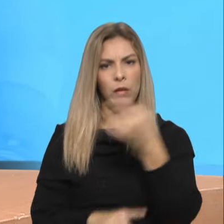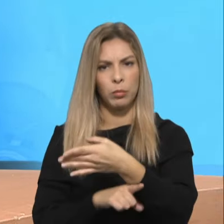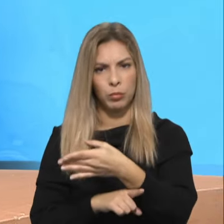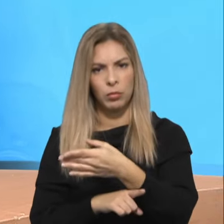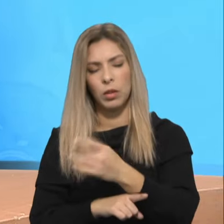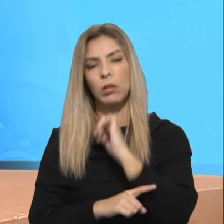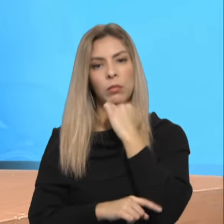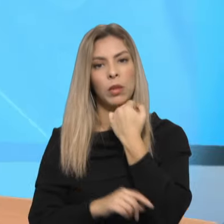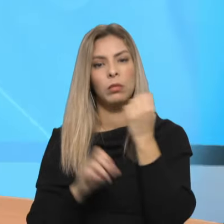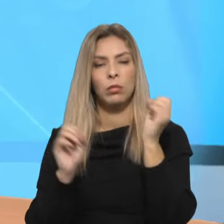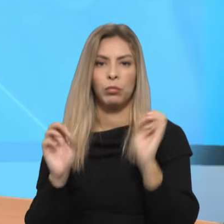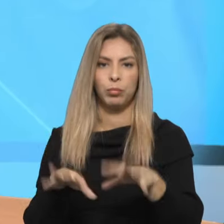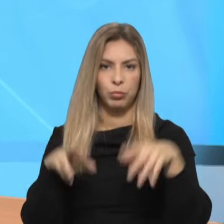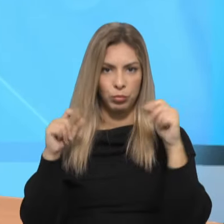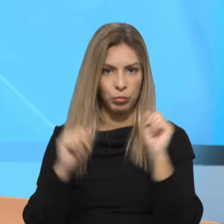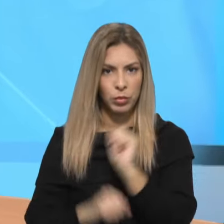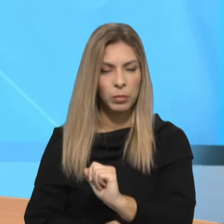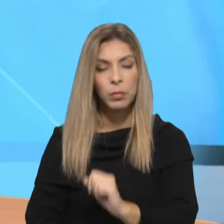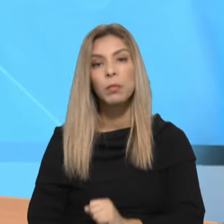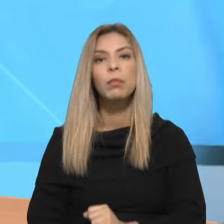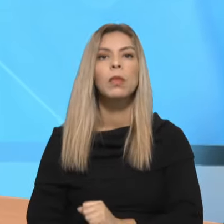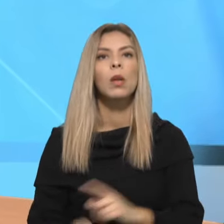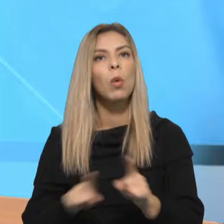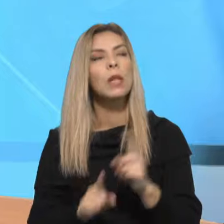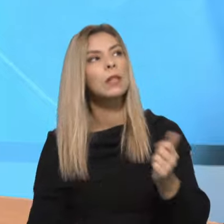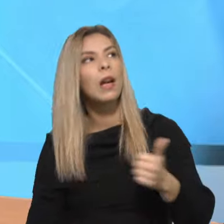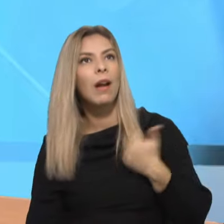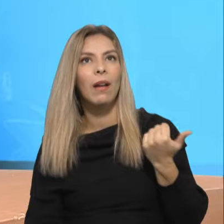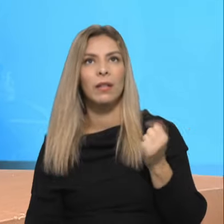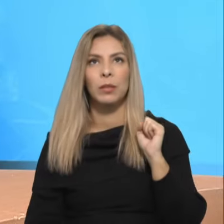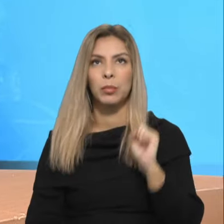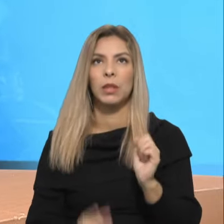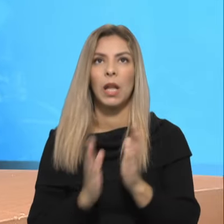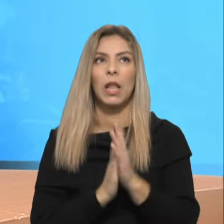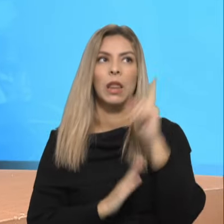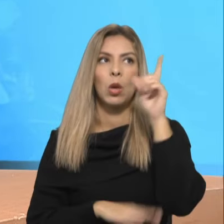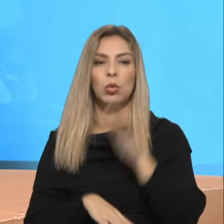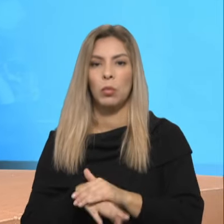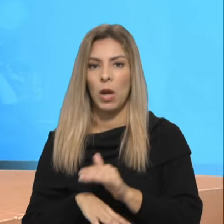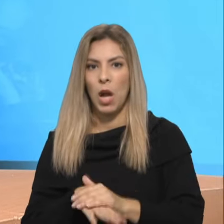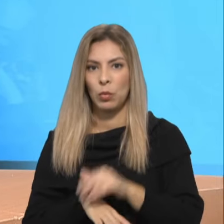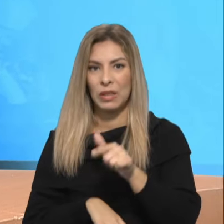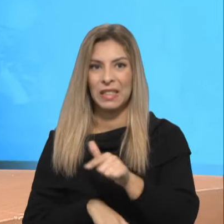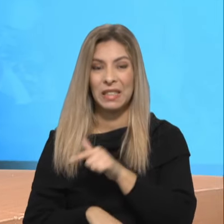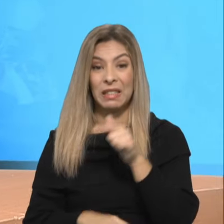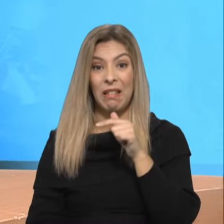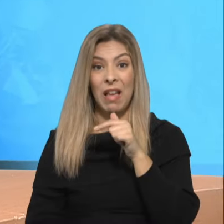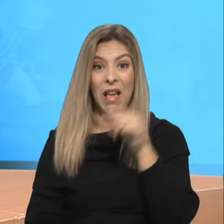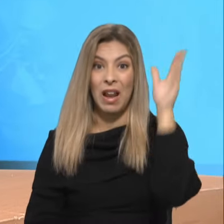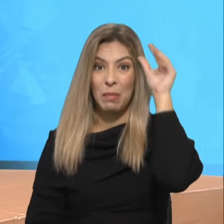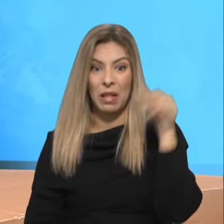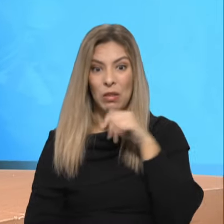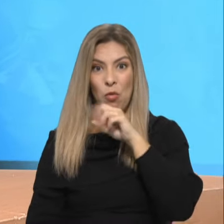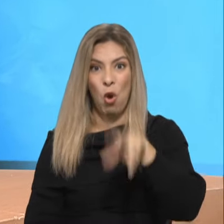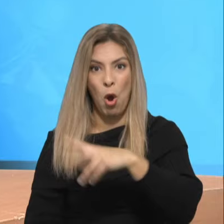mistério da iniquidade. Então, esta declaração de vitória da santidade de Deus sobre o pecado, que está aí representado nesse animal, está em linha direta com aquilo que depois